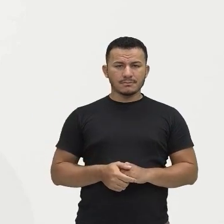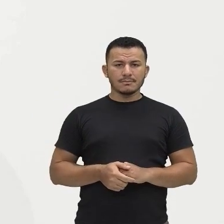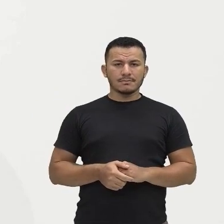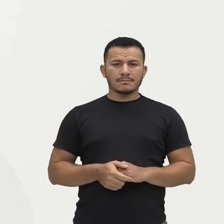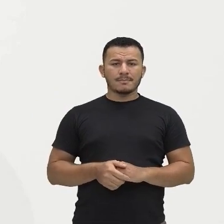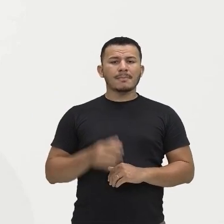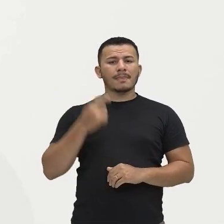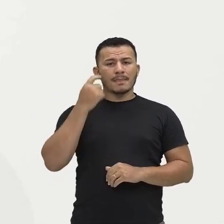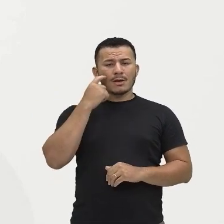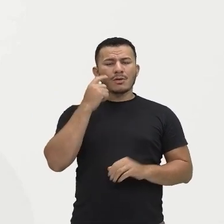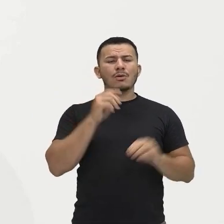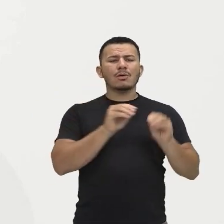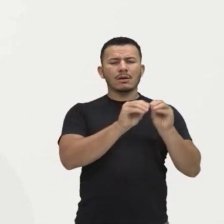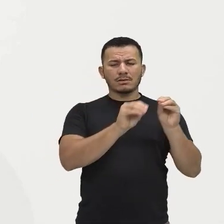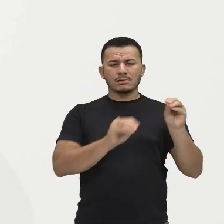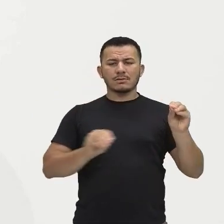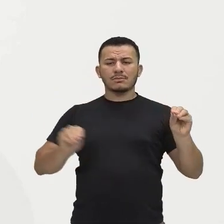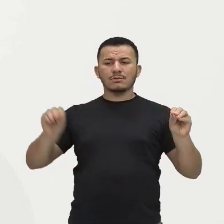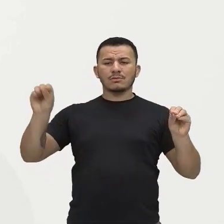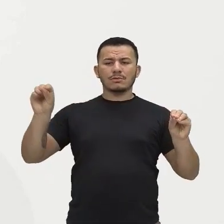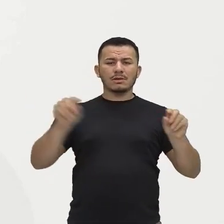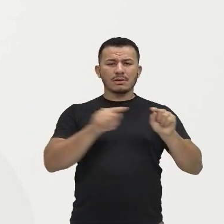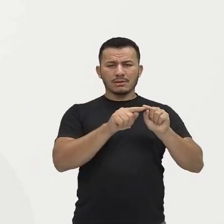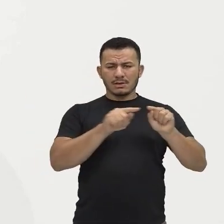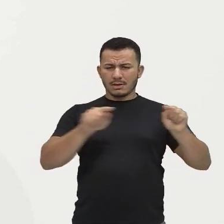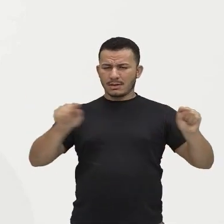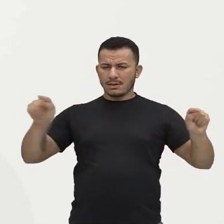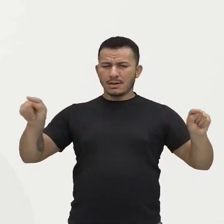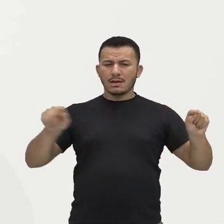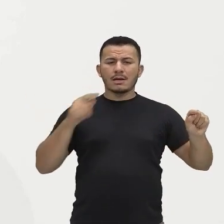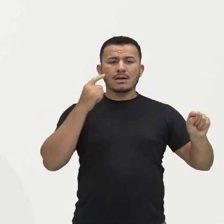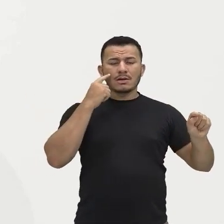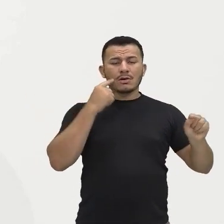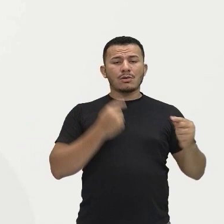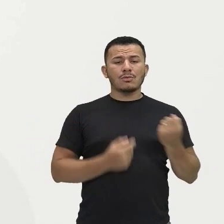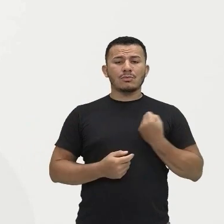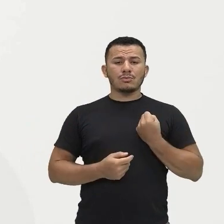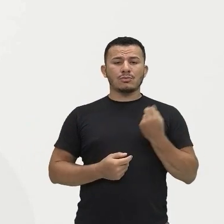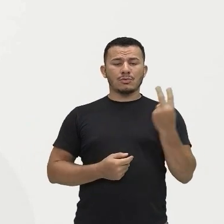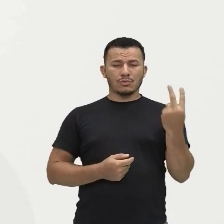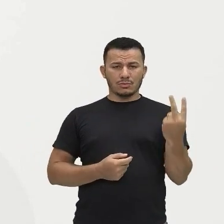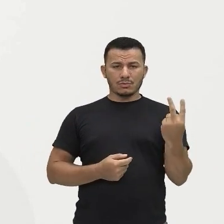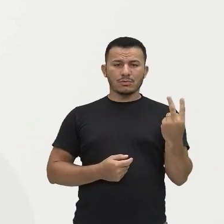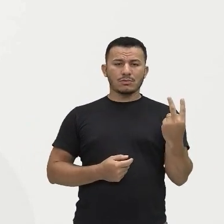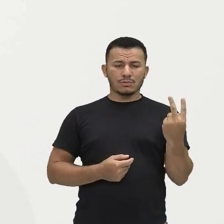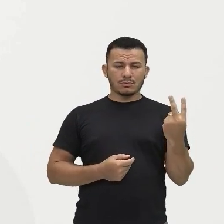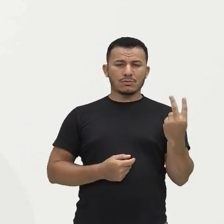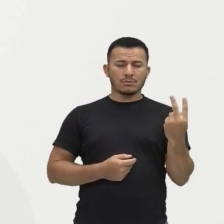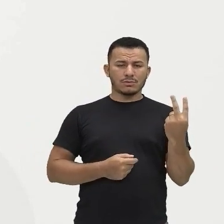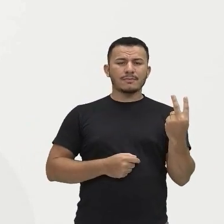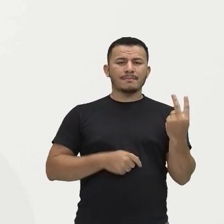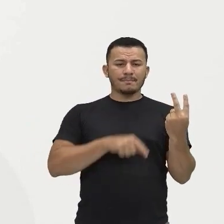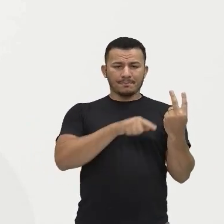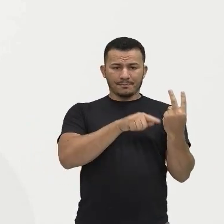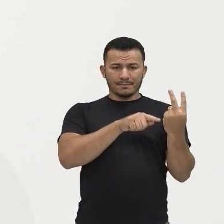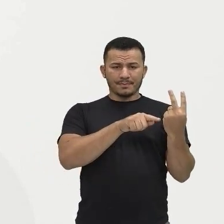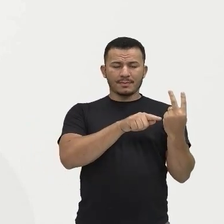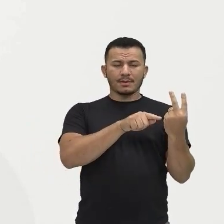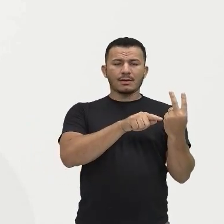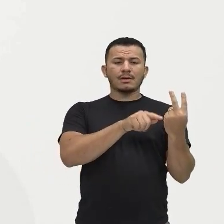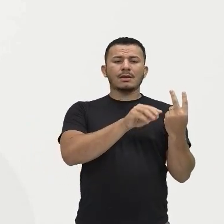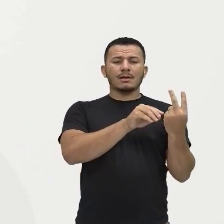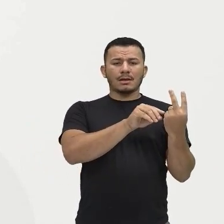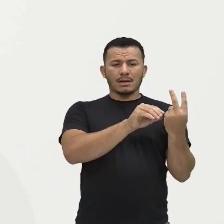olhar esses deslocamentos na reta. Olha aqui que eu falava, olha aqui onde eu estou. Eu estou no 2, certo?